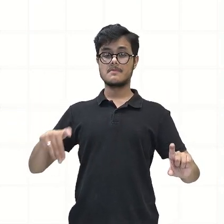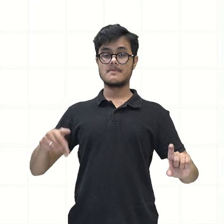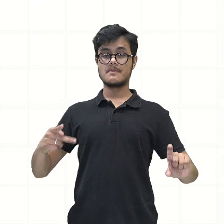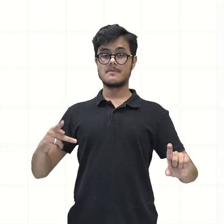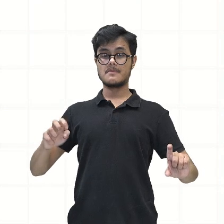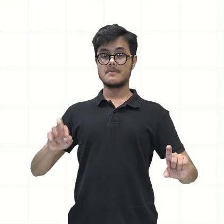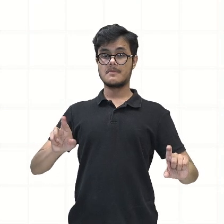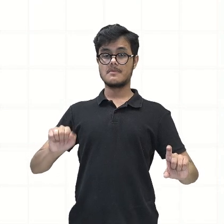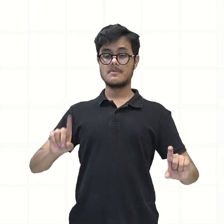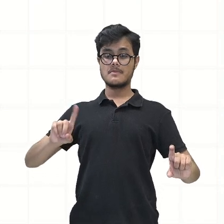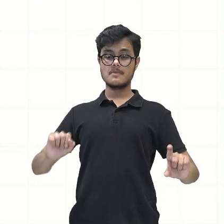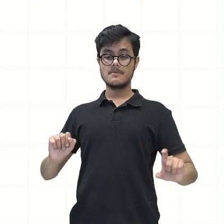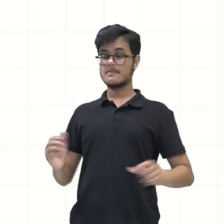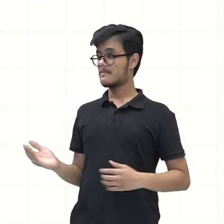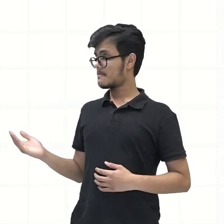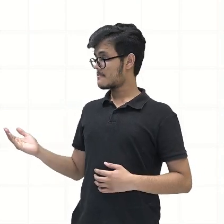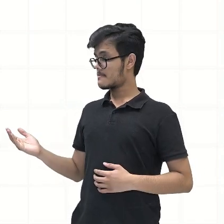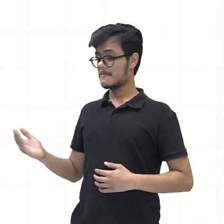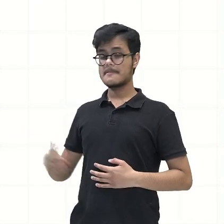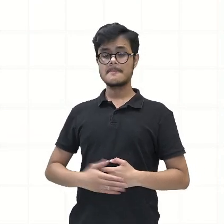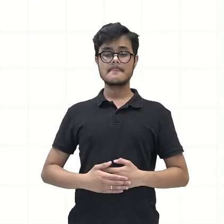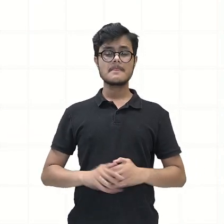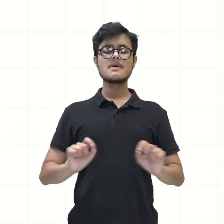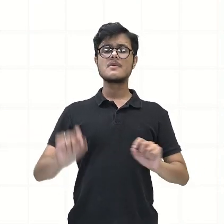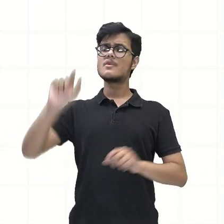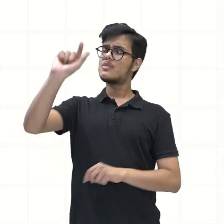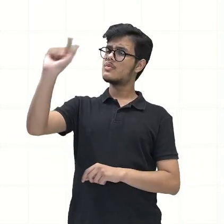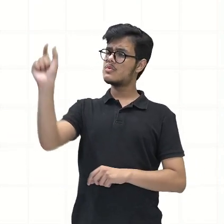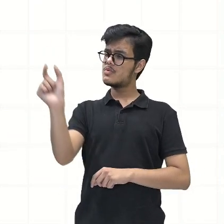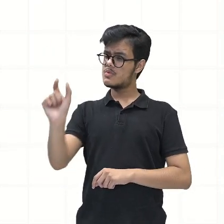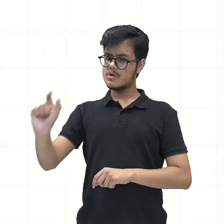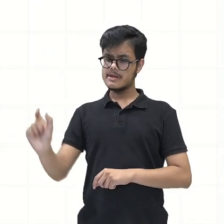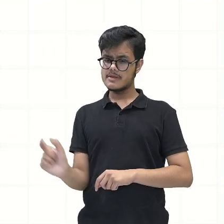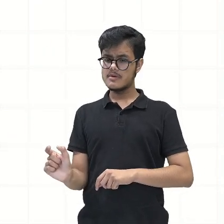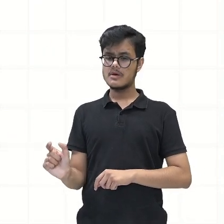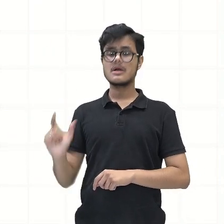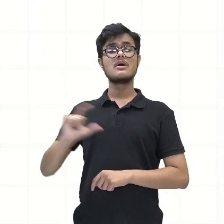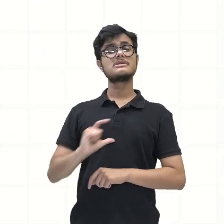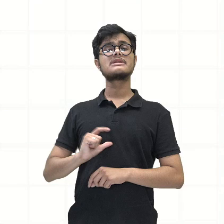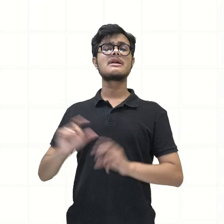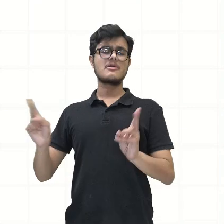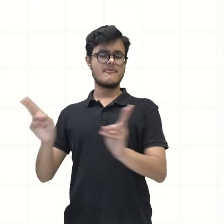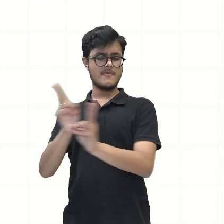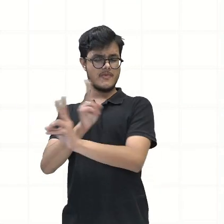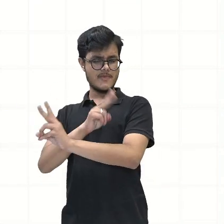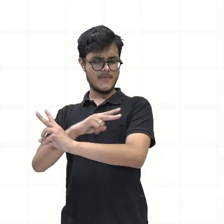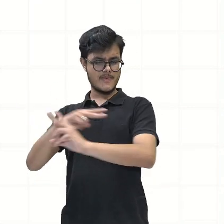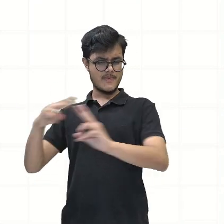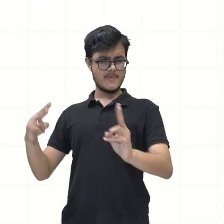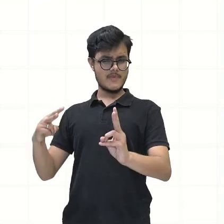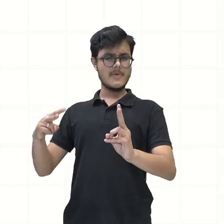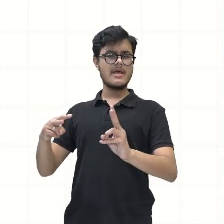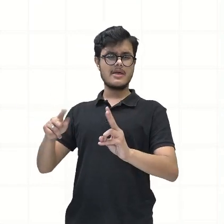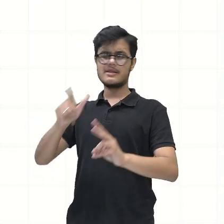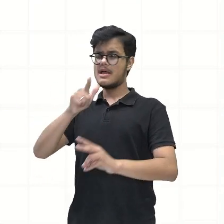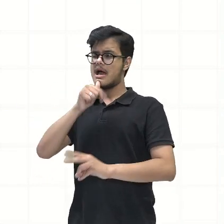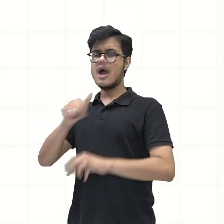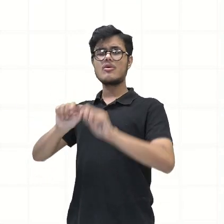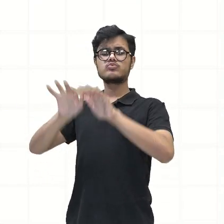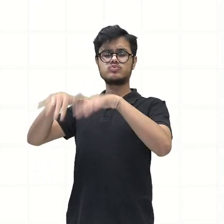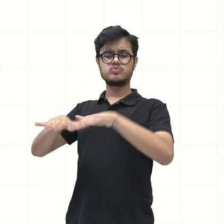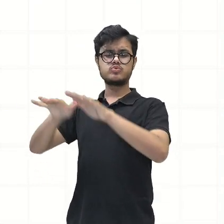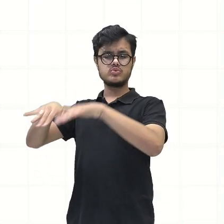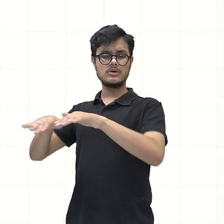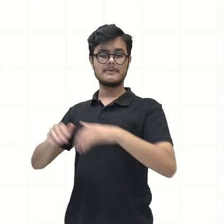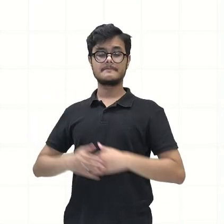sul. E o litoral do território brasileiro, ele tem essa influência das massas de ar oceânica. Então, a gente vai dar uma